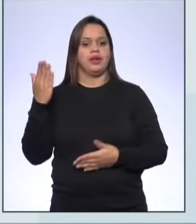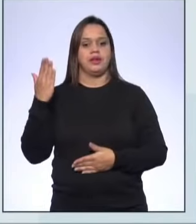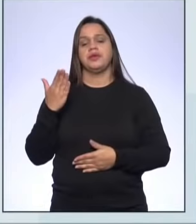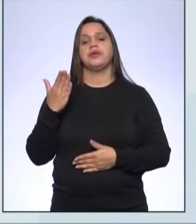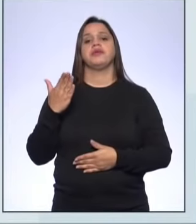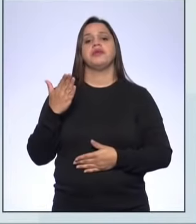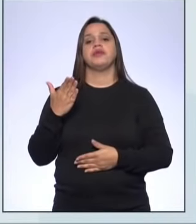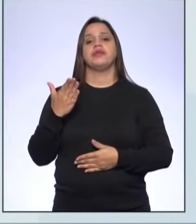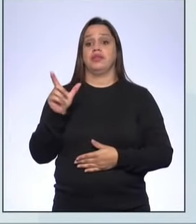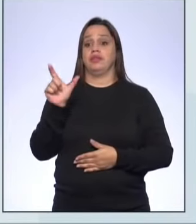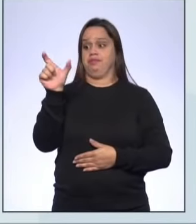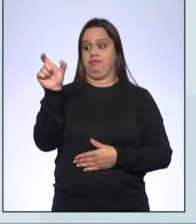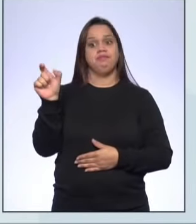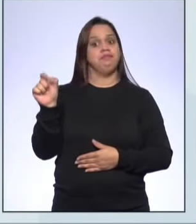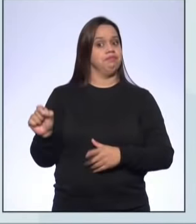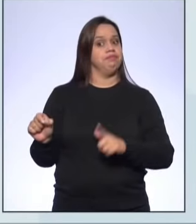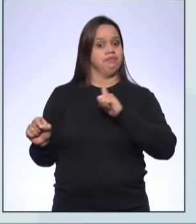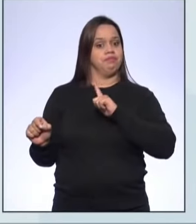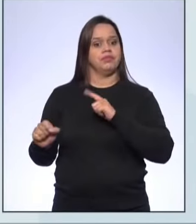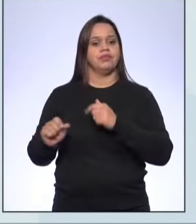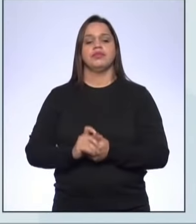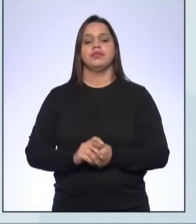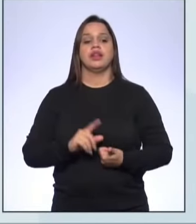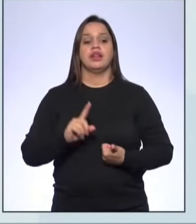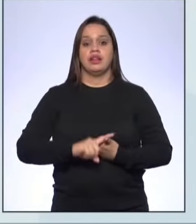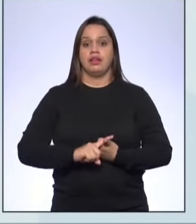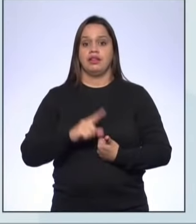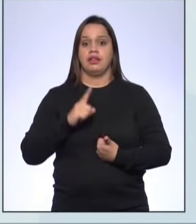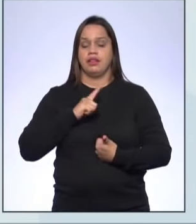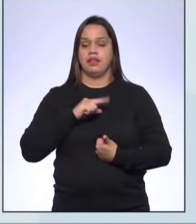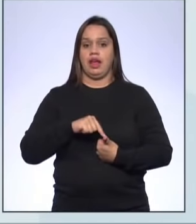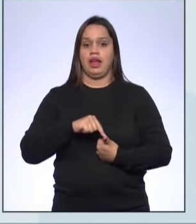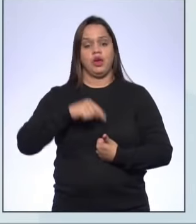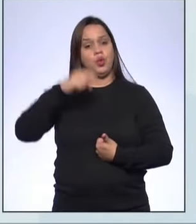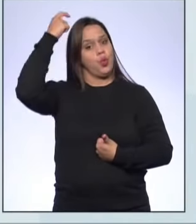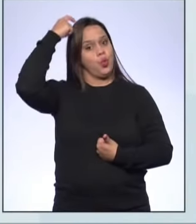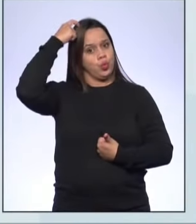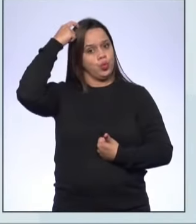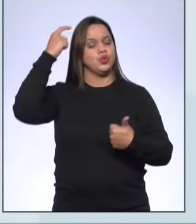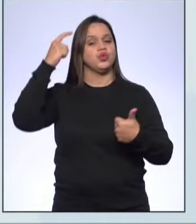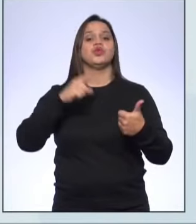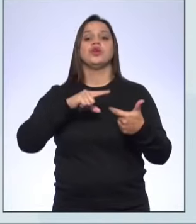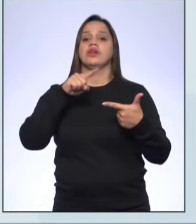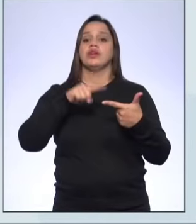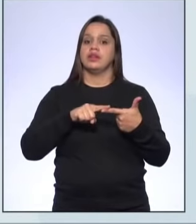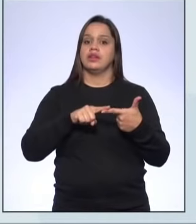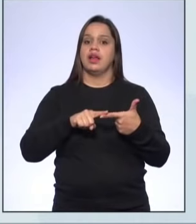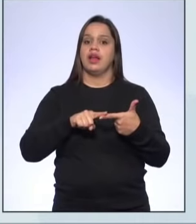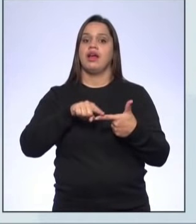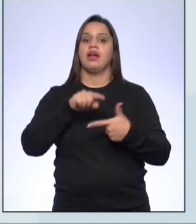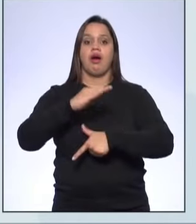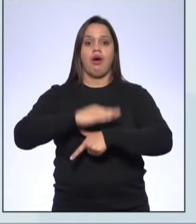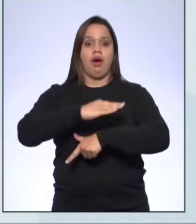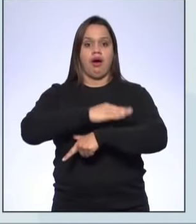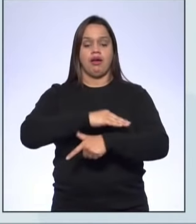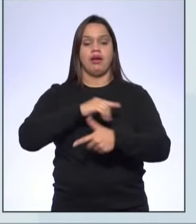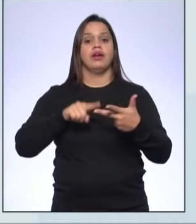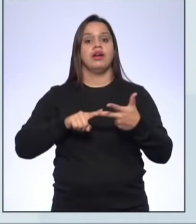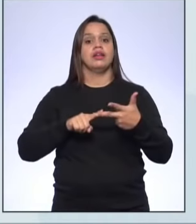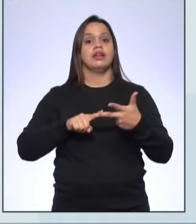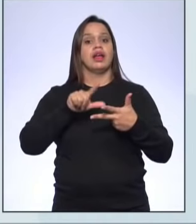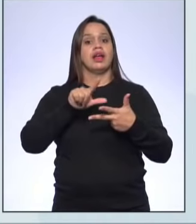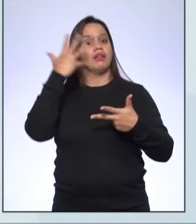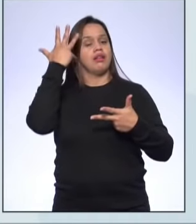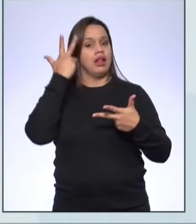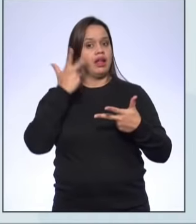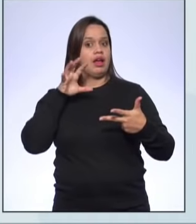vertebrates vertebrados em todos têm bear que o urso from lyon